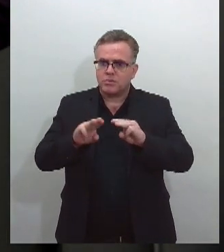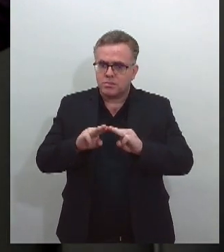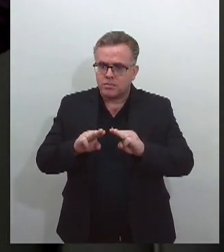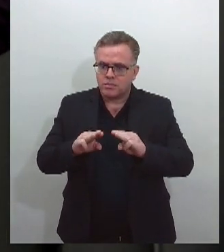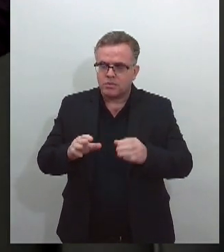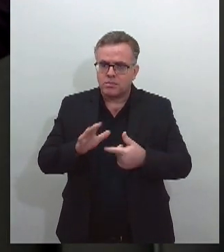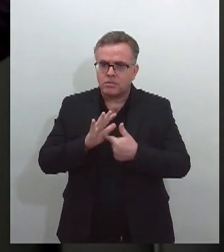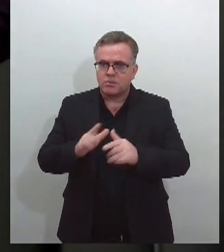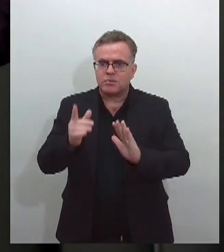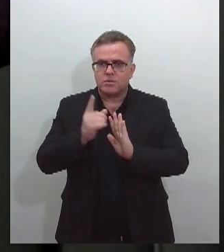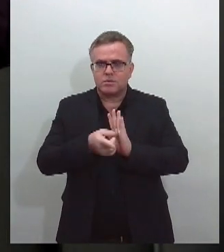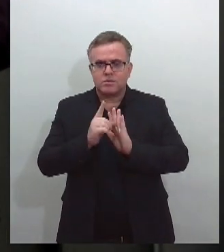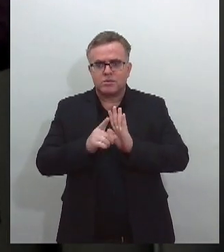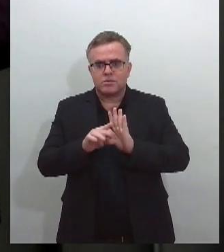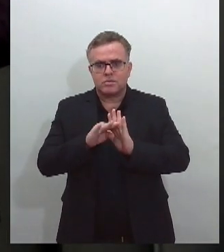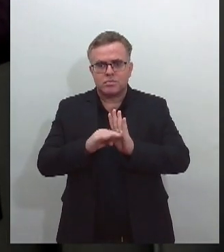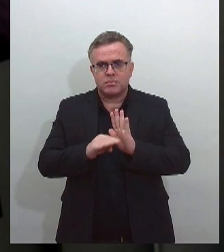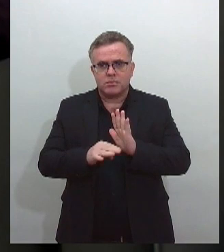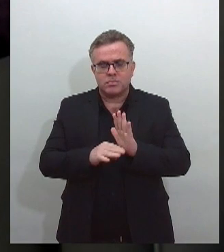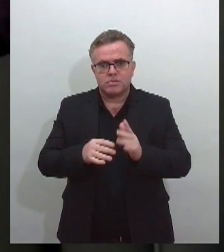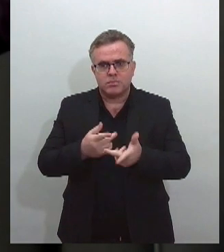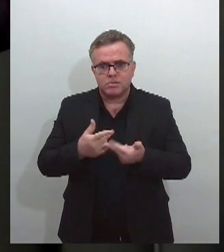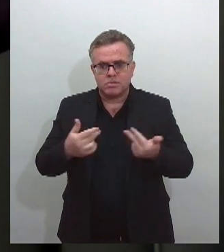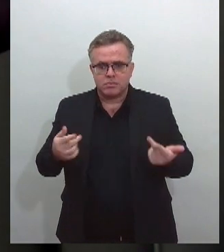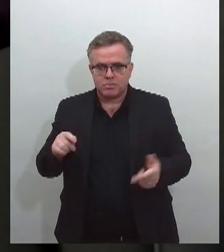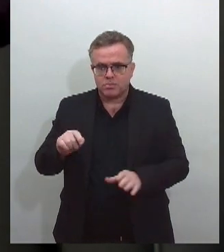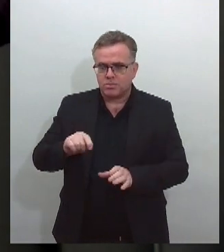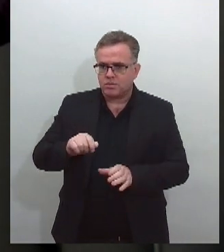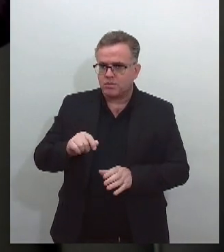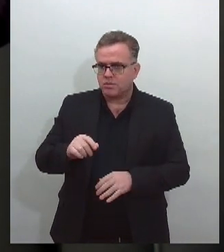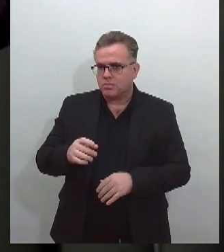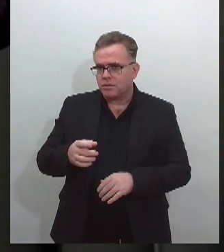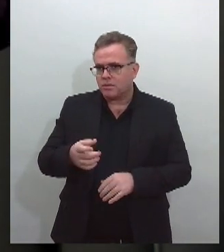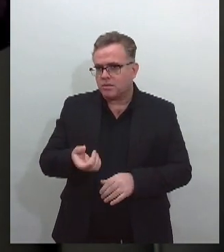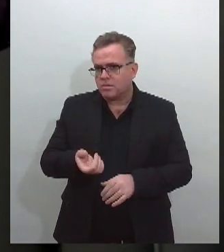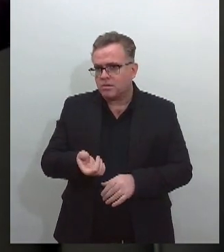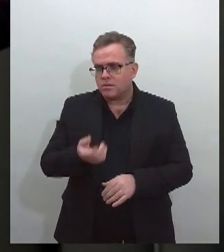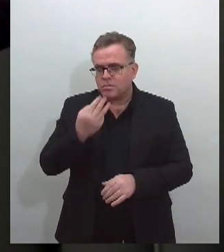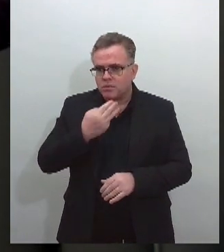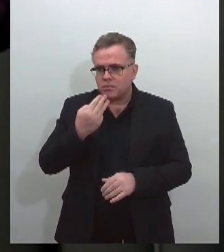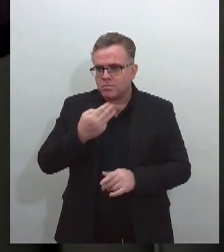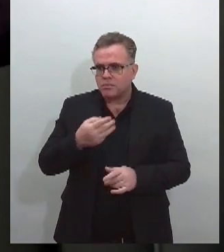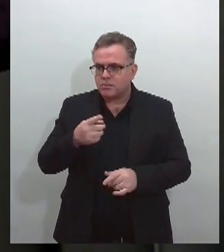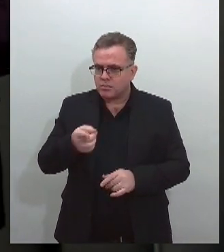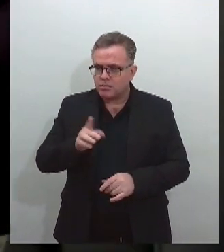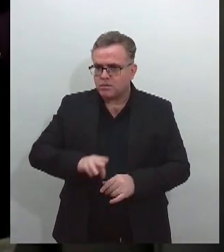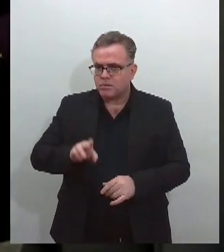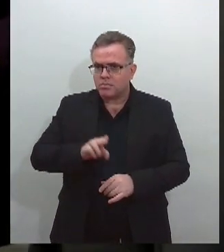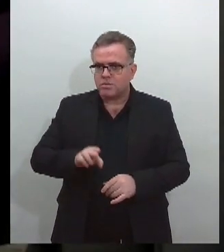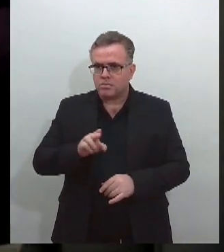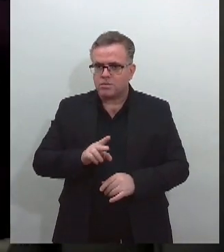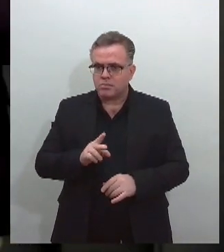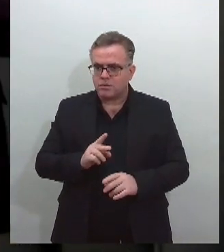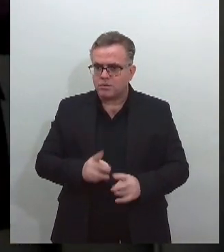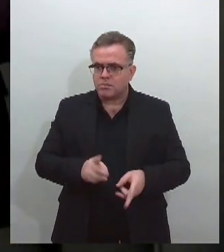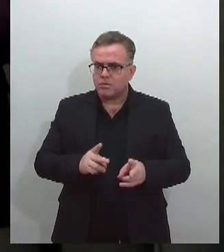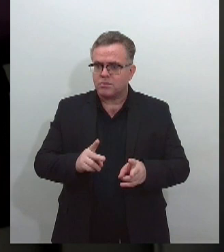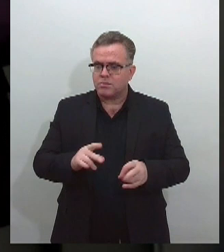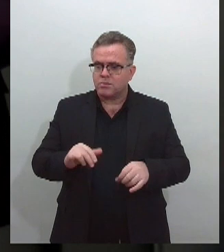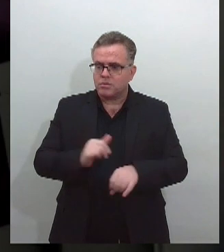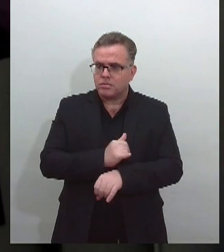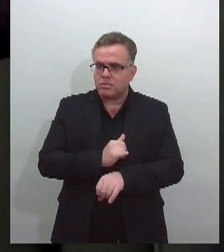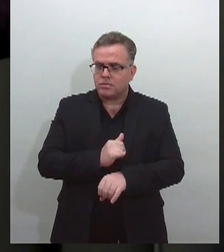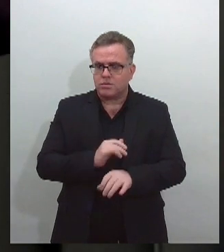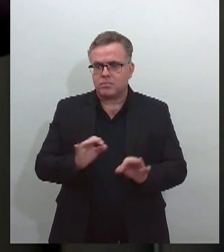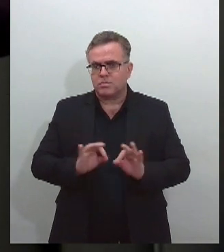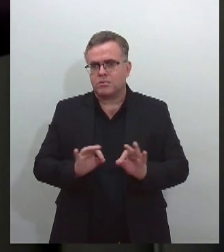uso de adoçantes. A orientação é que esses produtos não sejam utilizados no controle do peso ou como estratégia